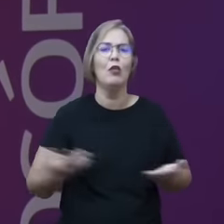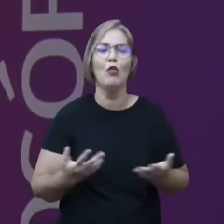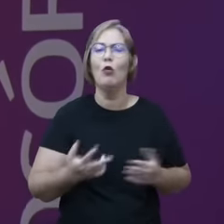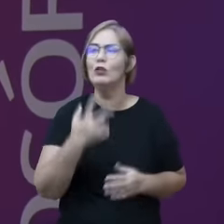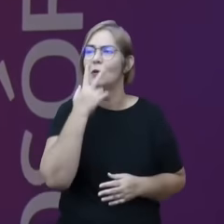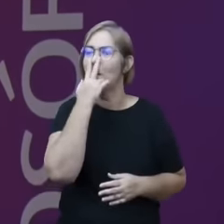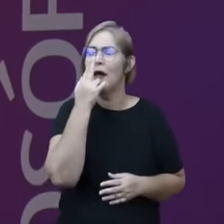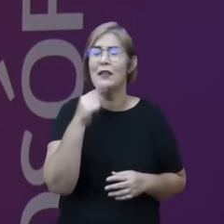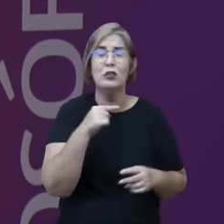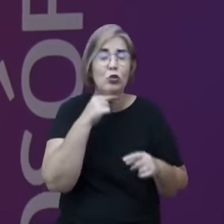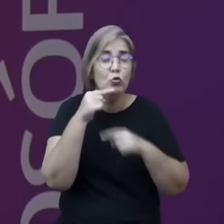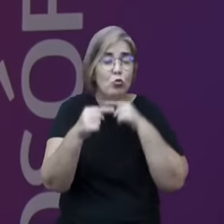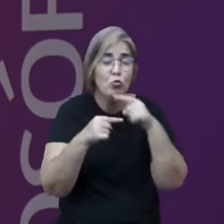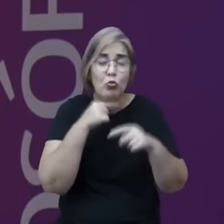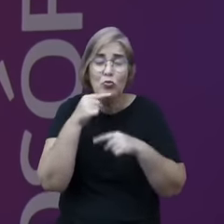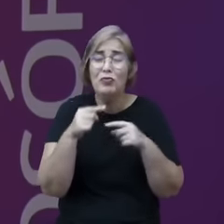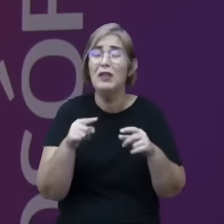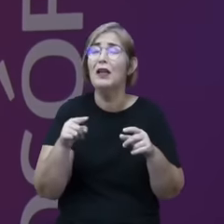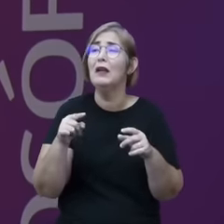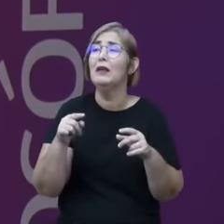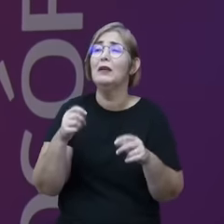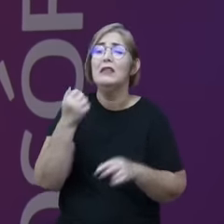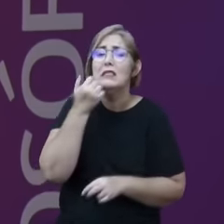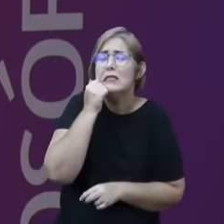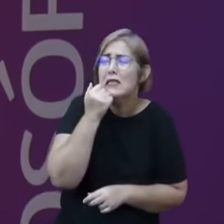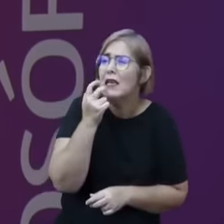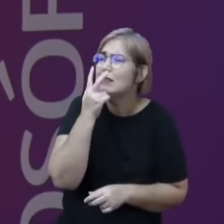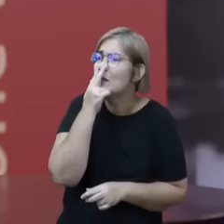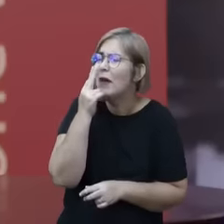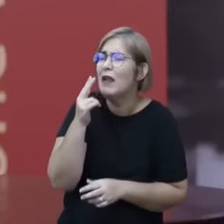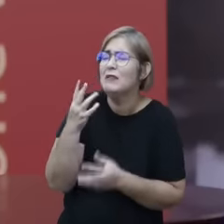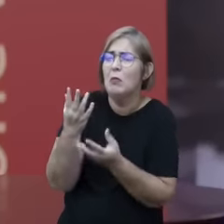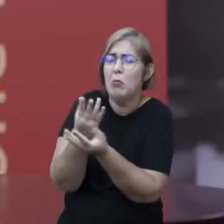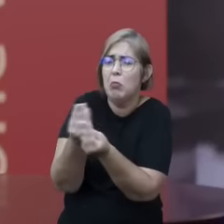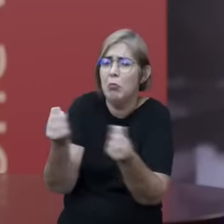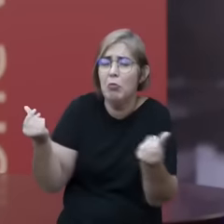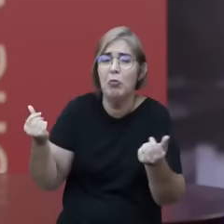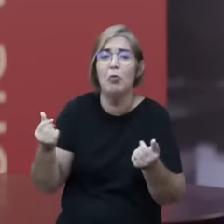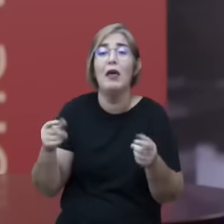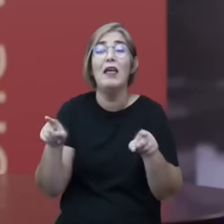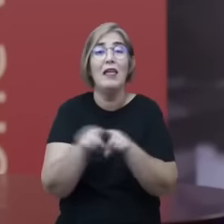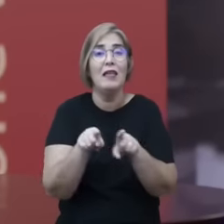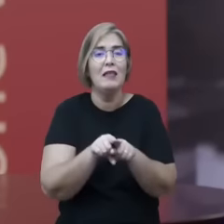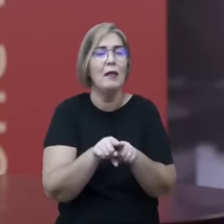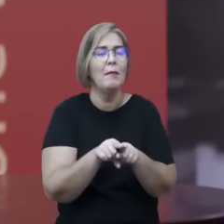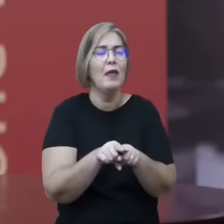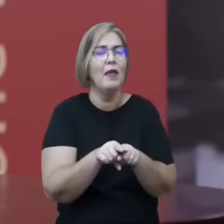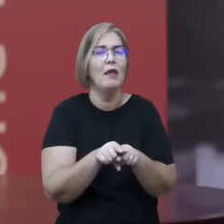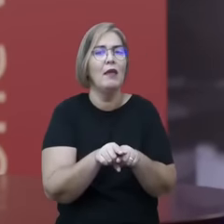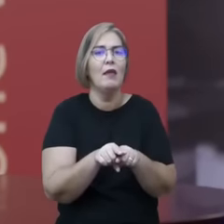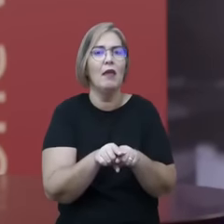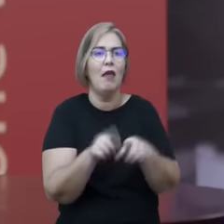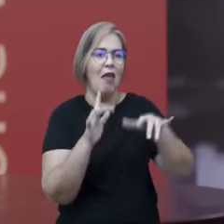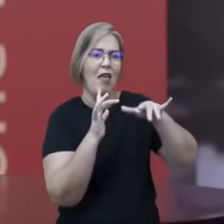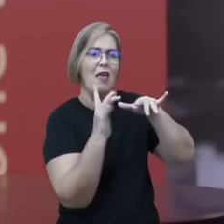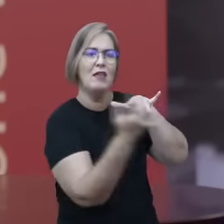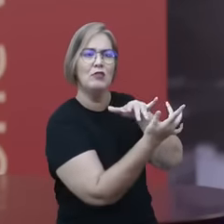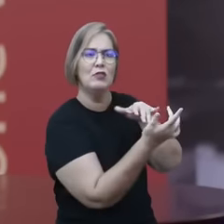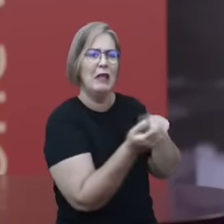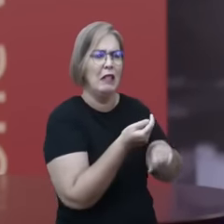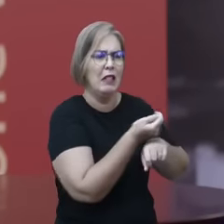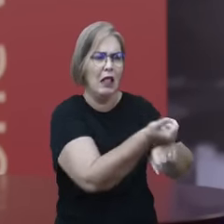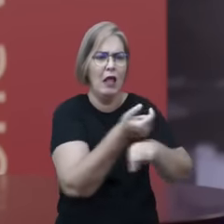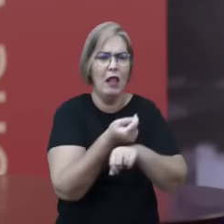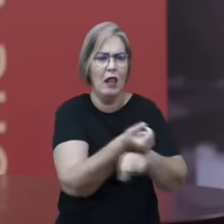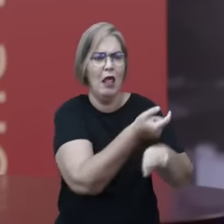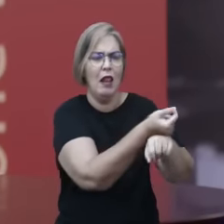contestação da ciência e do conhecimento e fake news? Exatamento. É, exatamente. Veja, diante